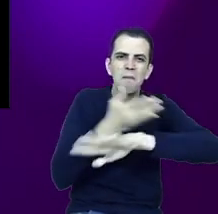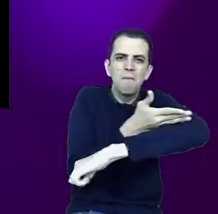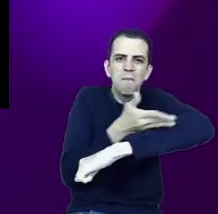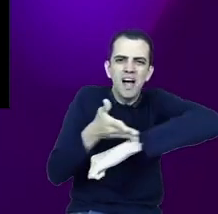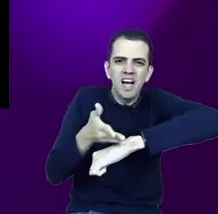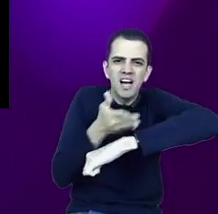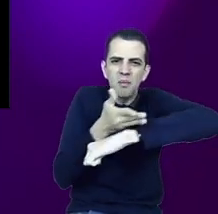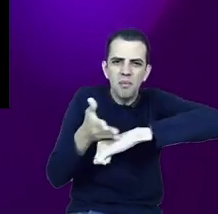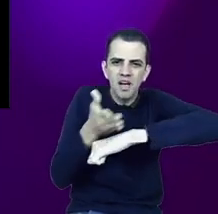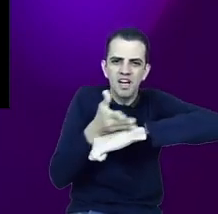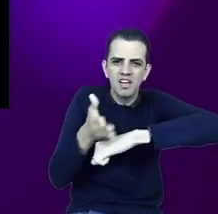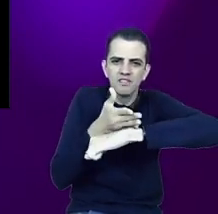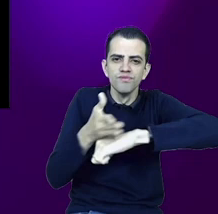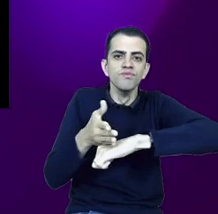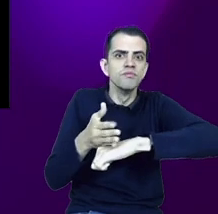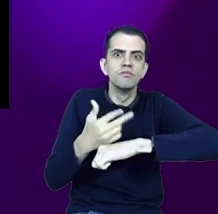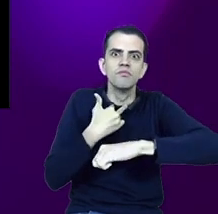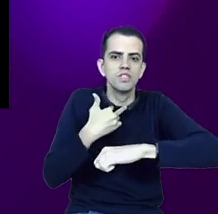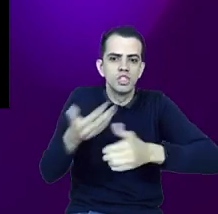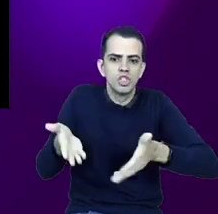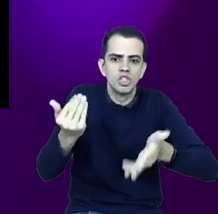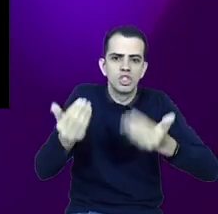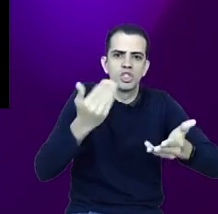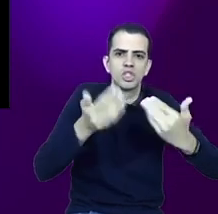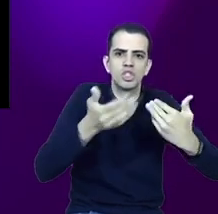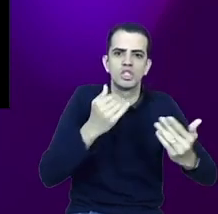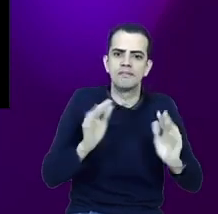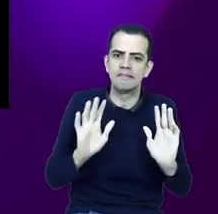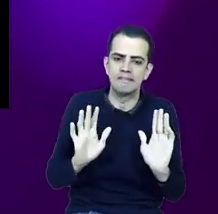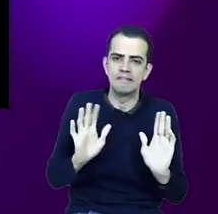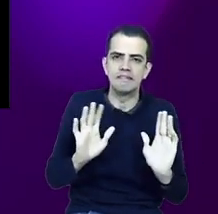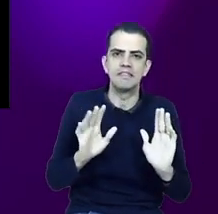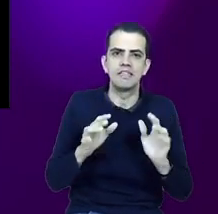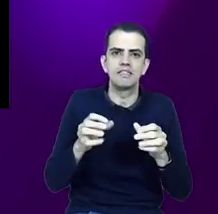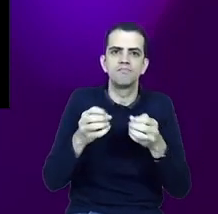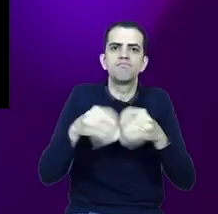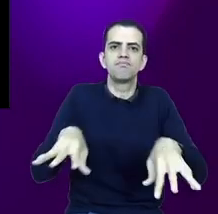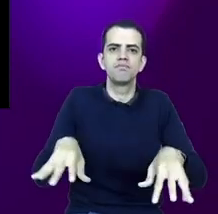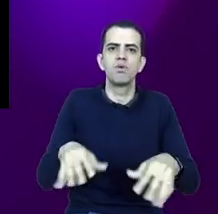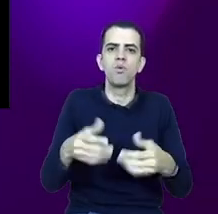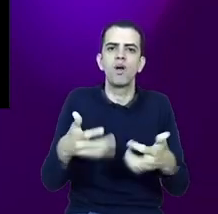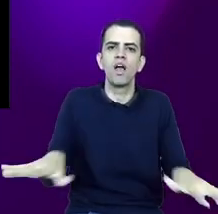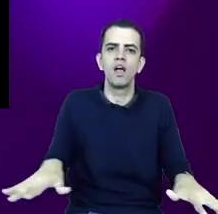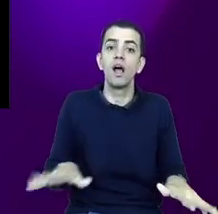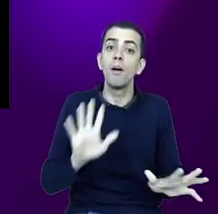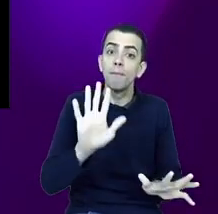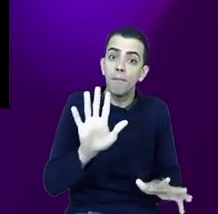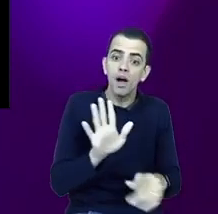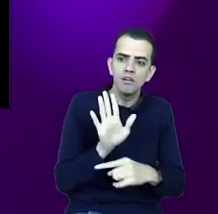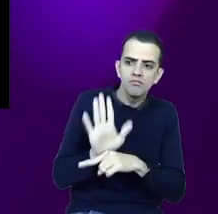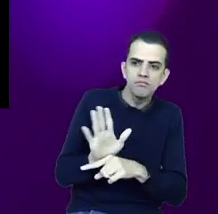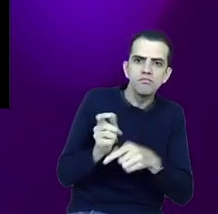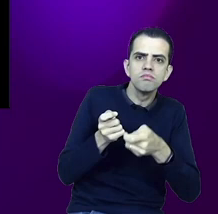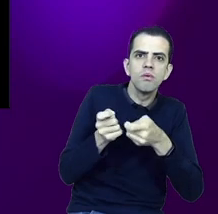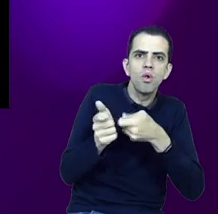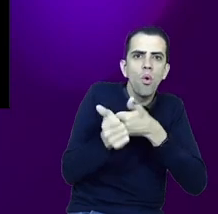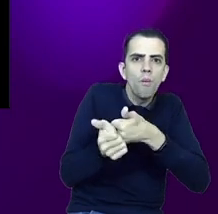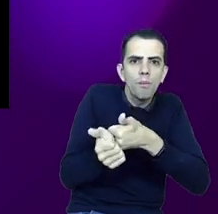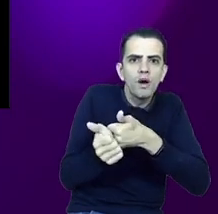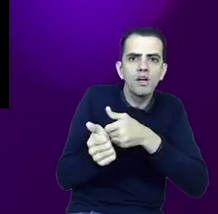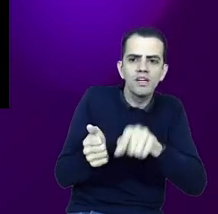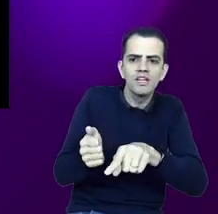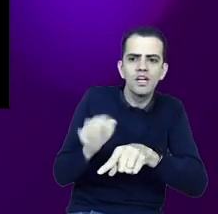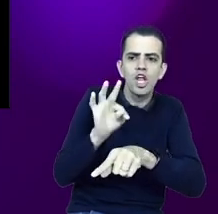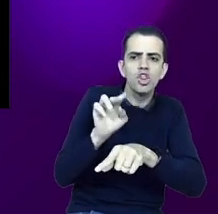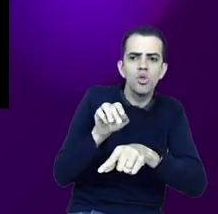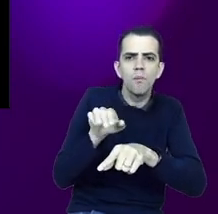muito dificilmente você iria além no limite funcional, porque não há realmente uma definição clara entre o que é tumor e o que não